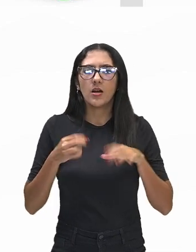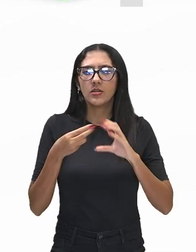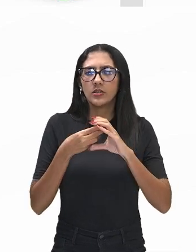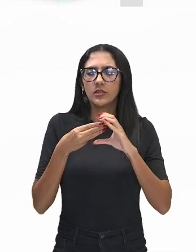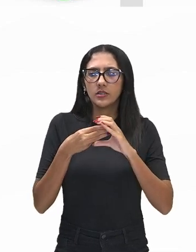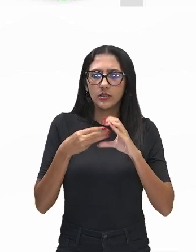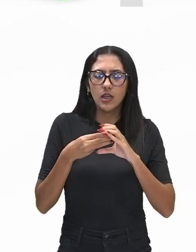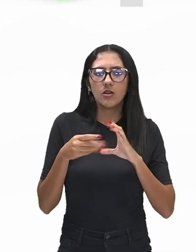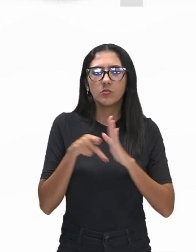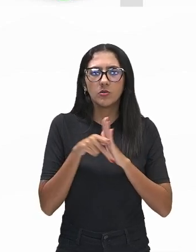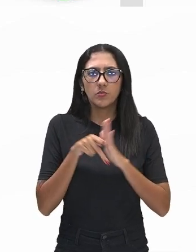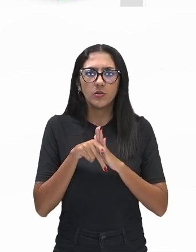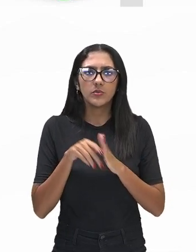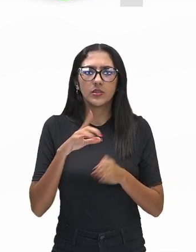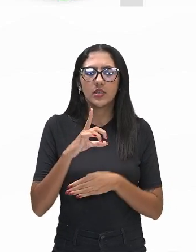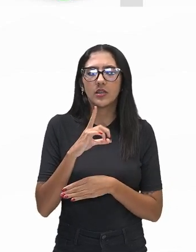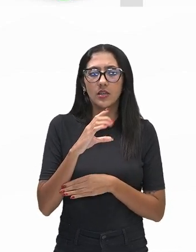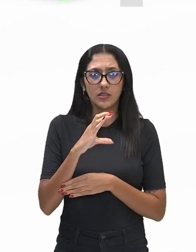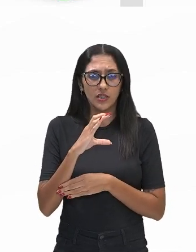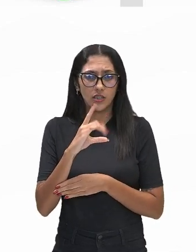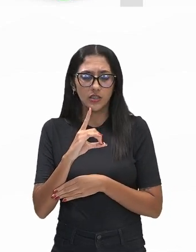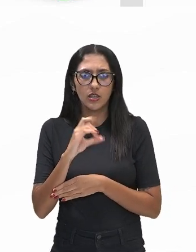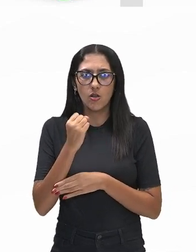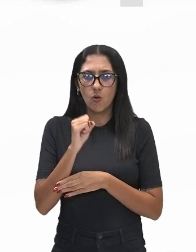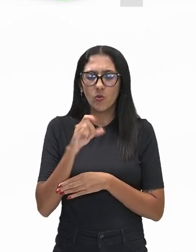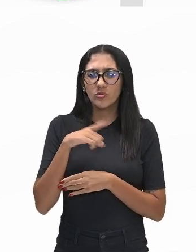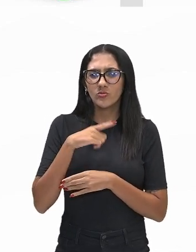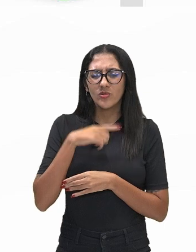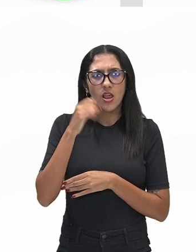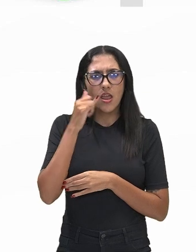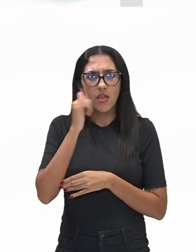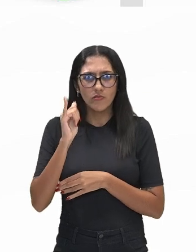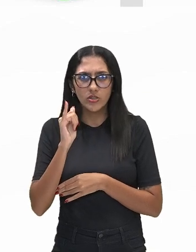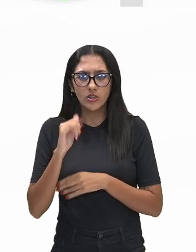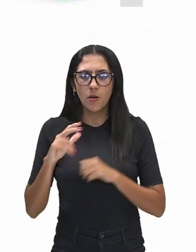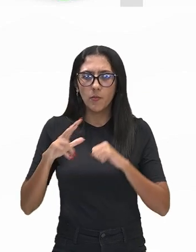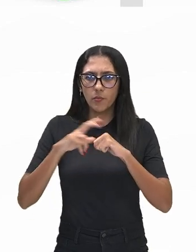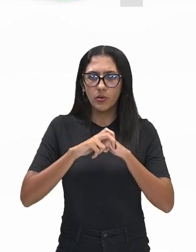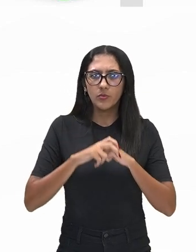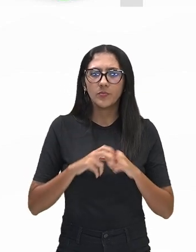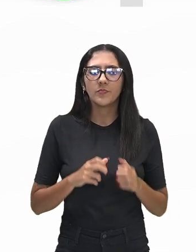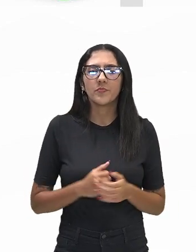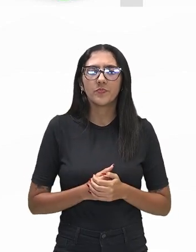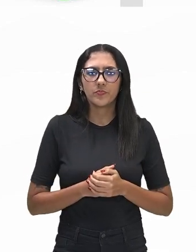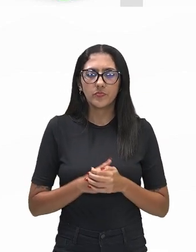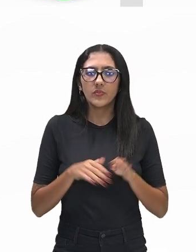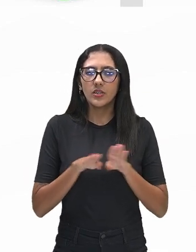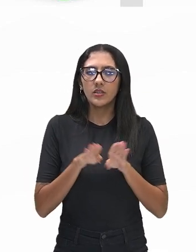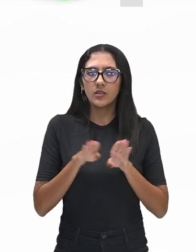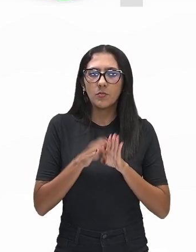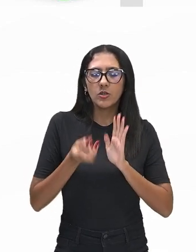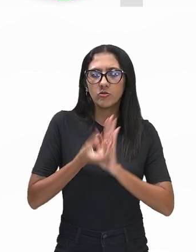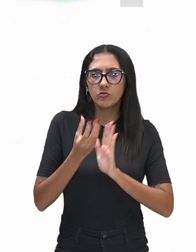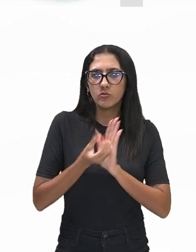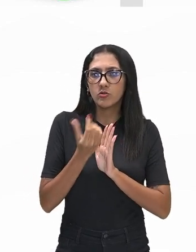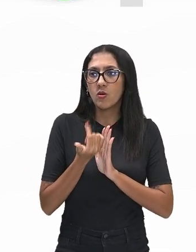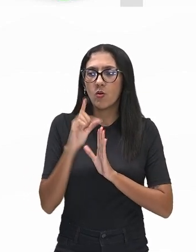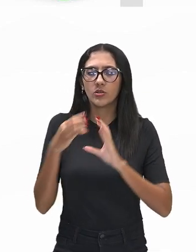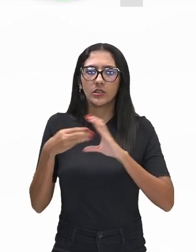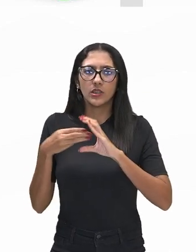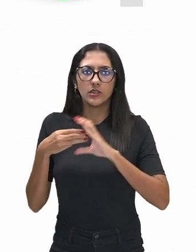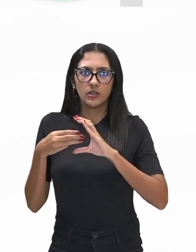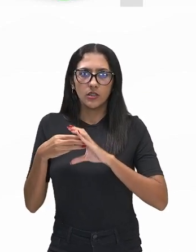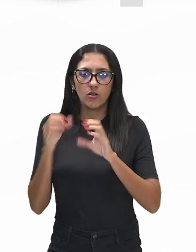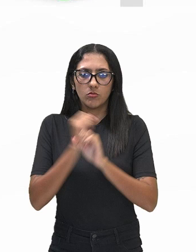são chamadas CD8, que matam células infectadas, e CD4, que ativam outras células do linfócito,